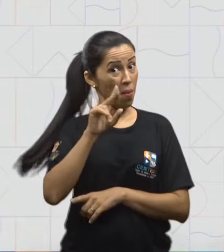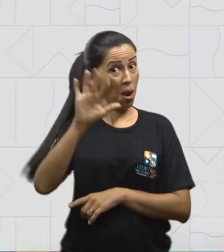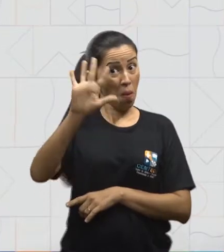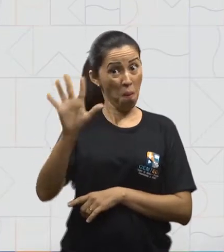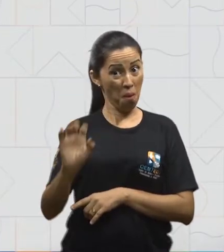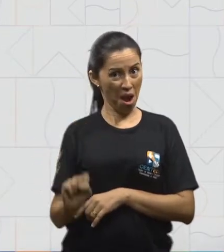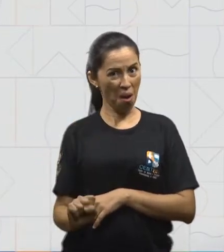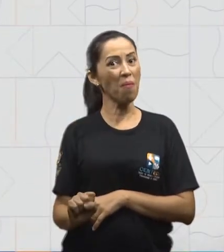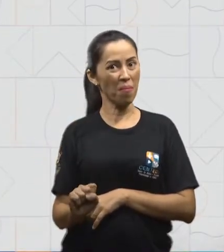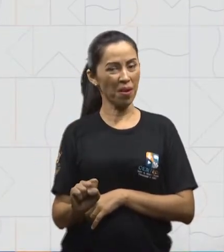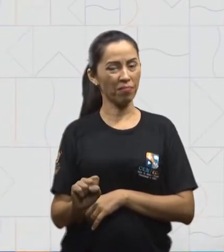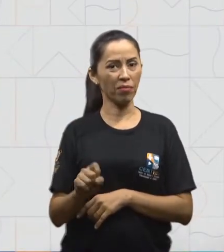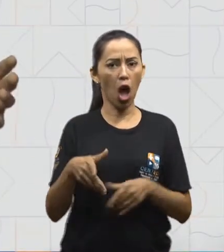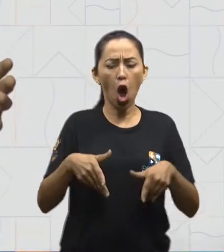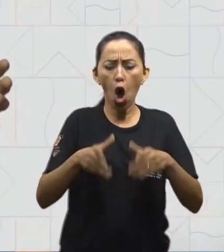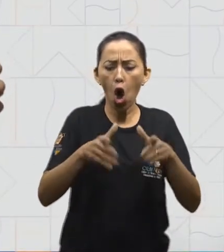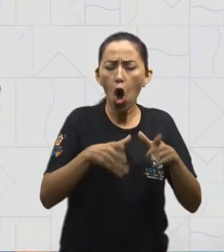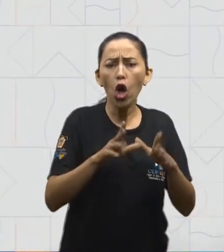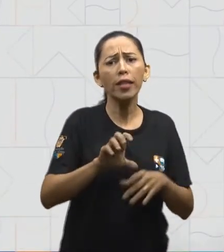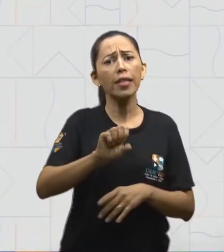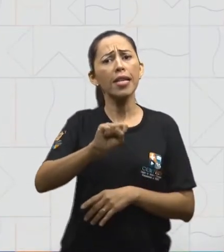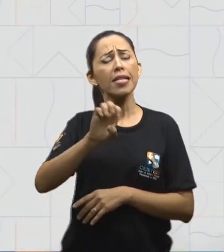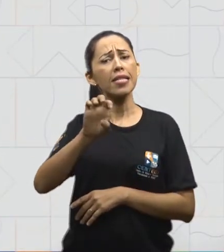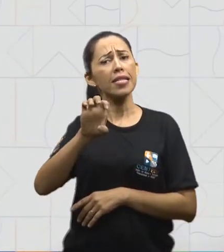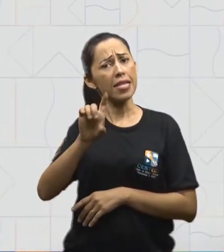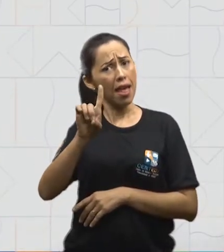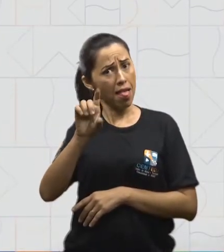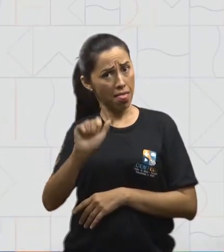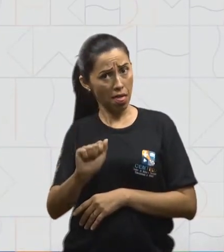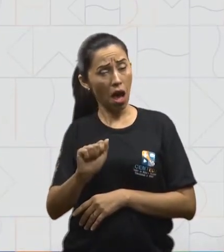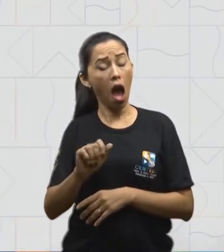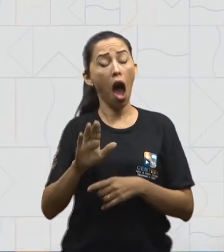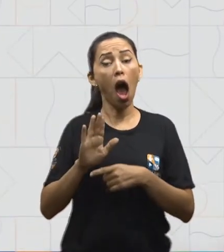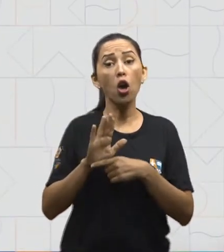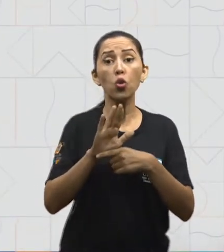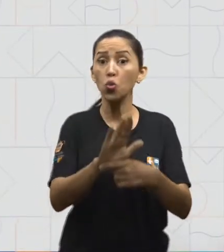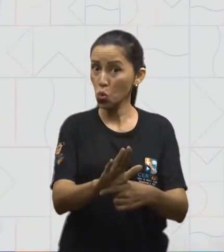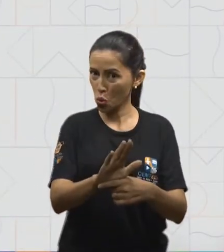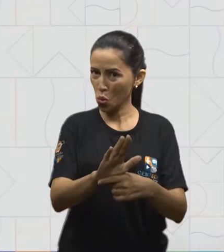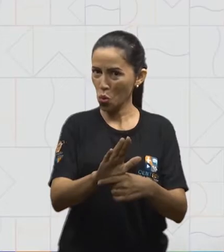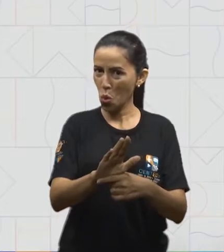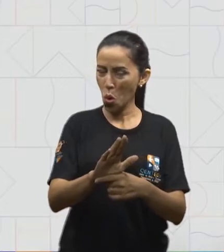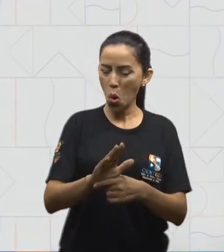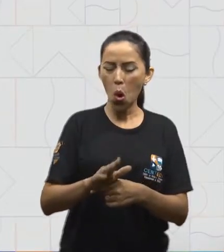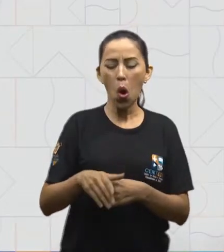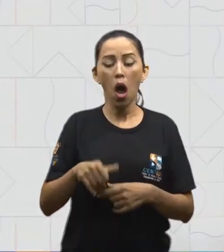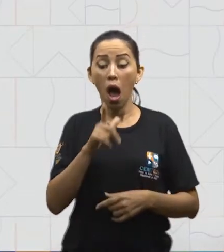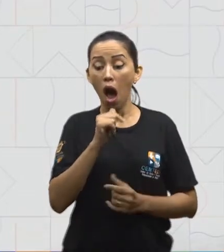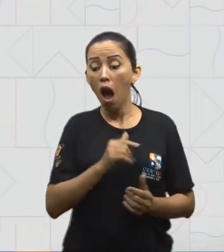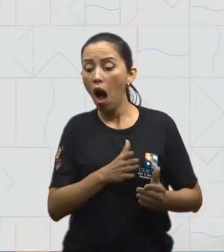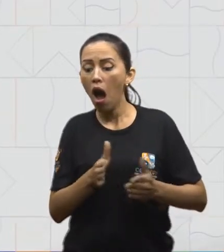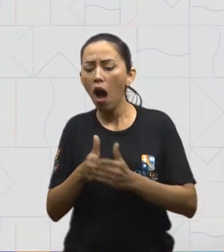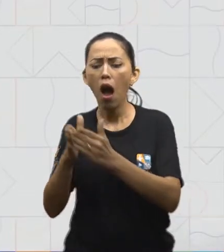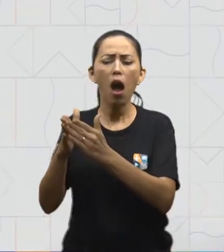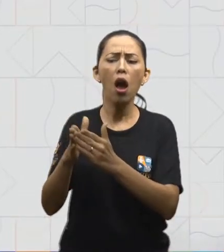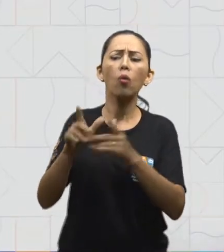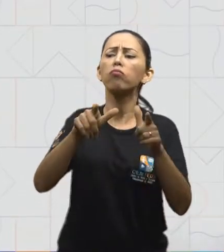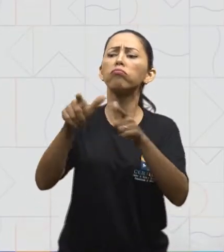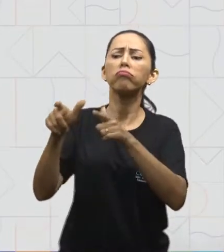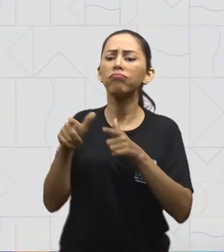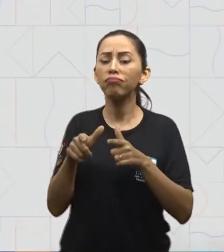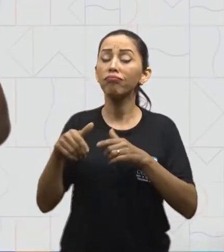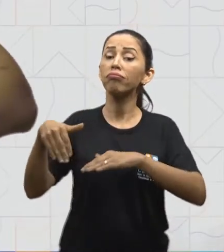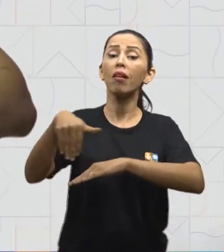da Seda utilizou trajetos pelo mar e por terra, não foi? Mas você pode estar se perguntando nesse